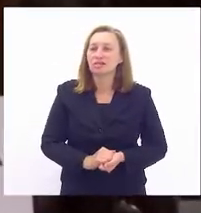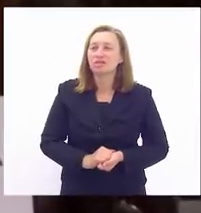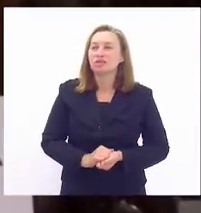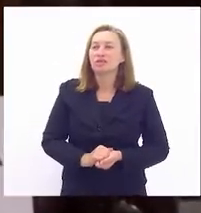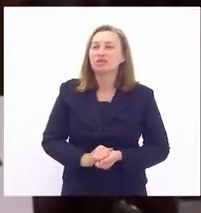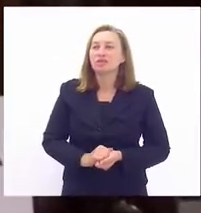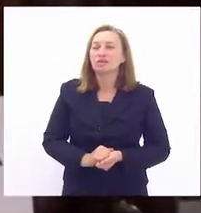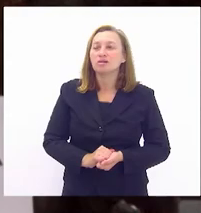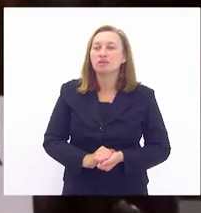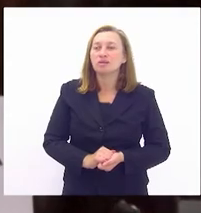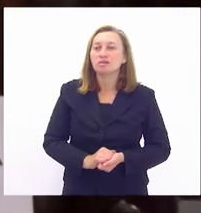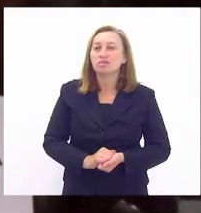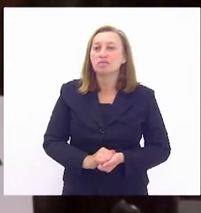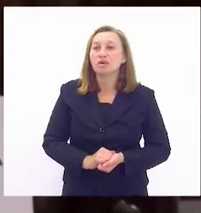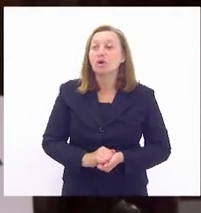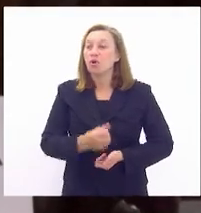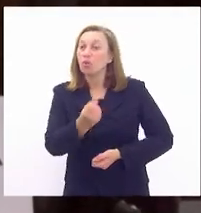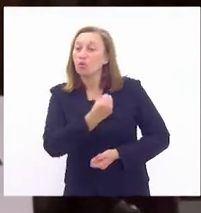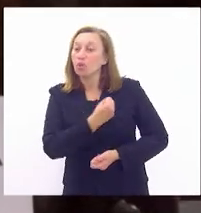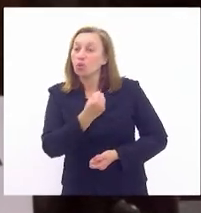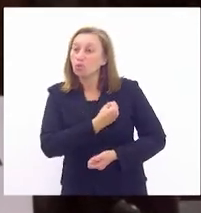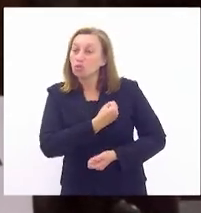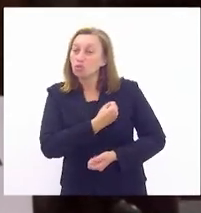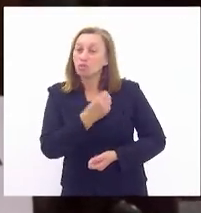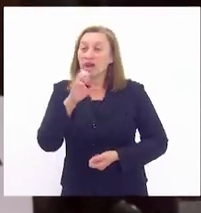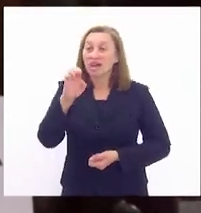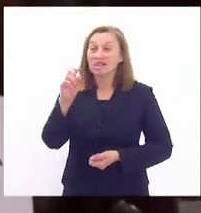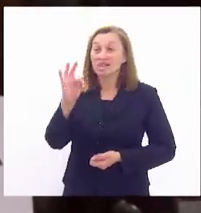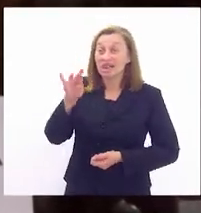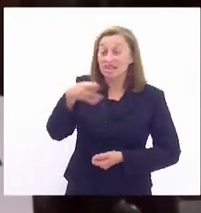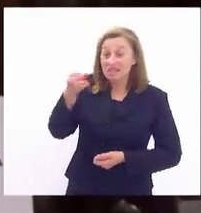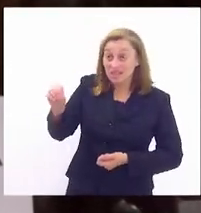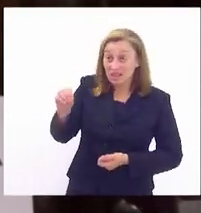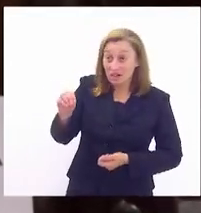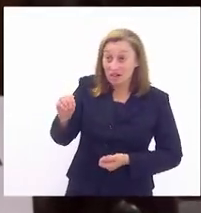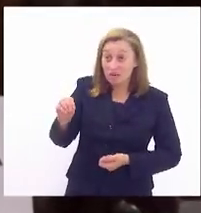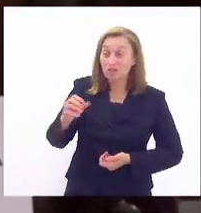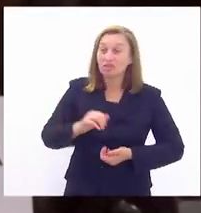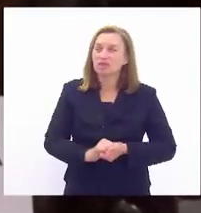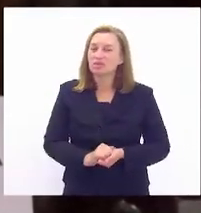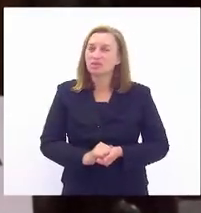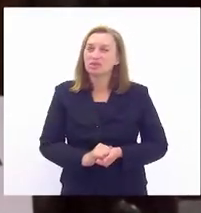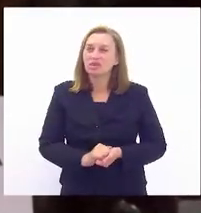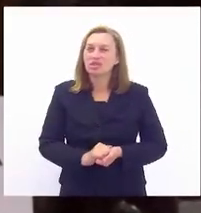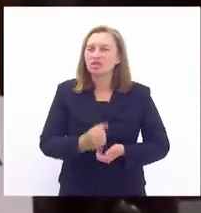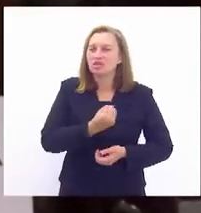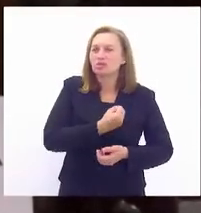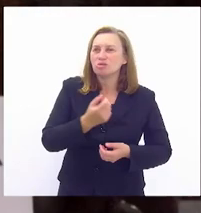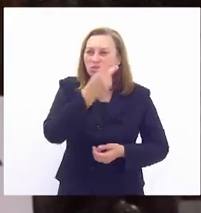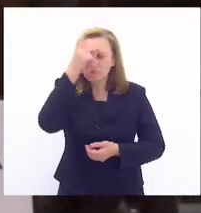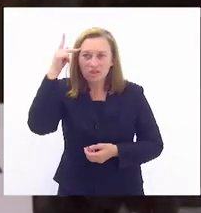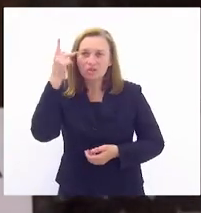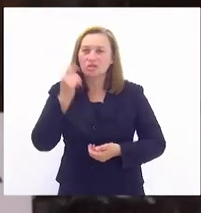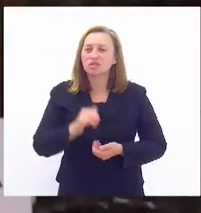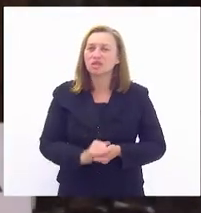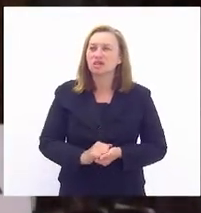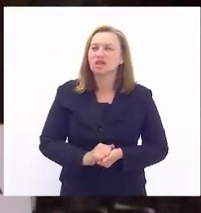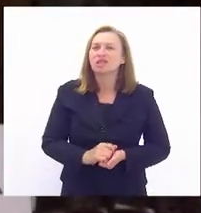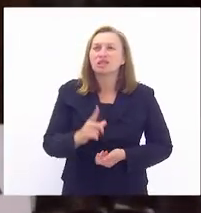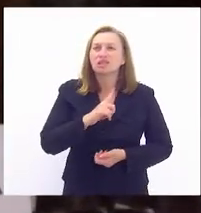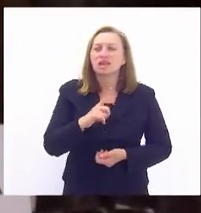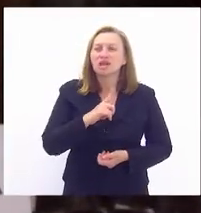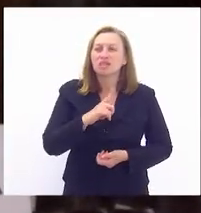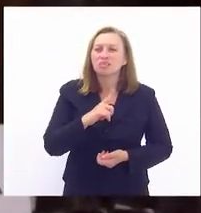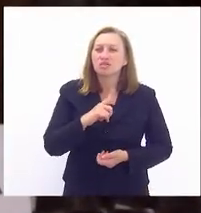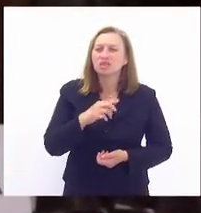Considerando que o número de estações existentes pelo número per capita de pessoas. Tá? Nós temos,